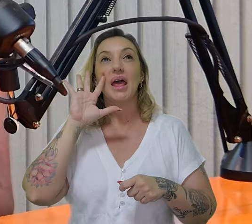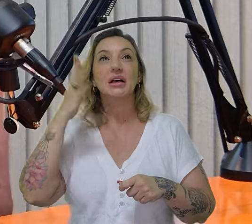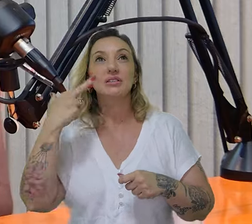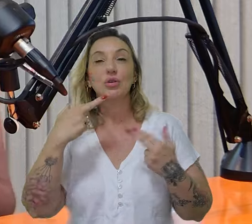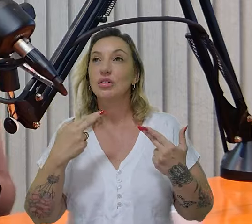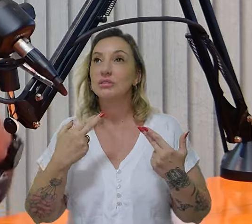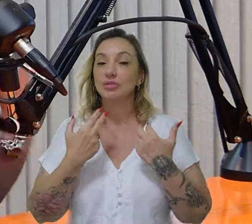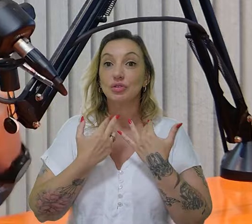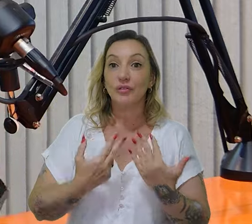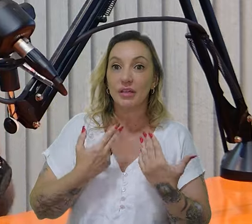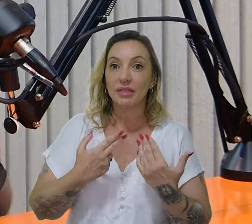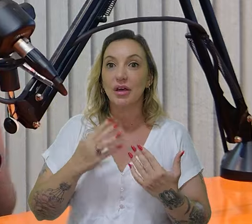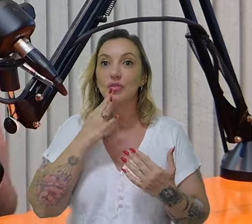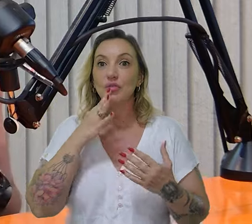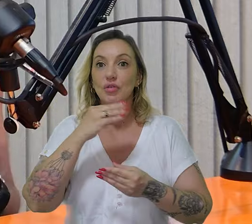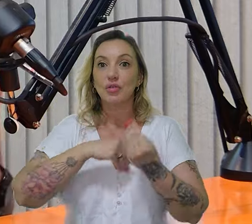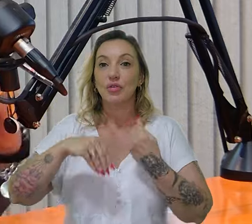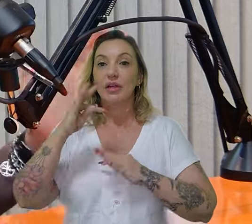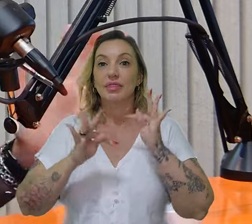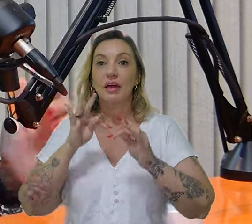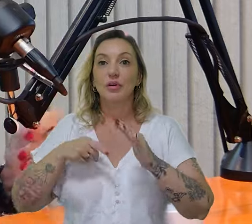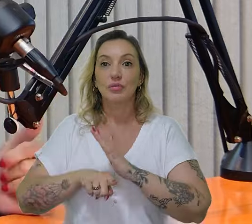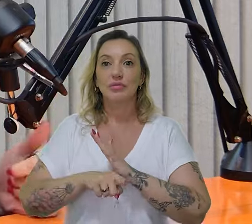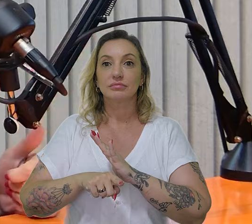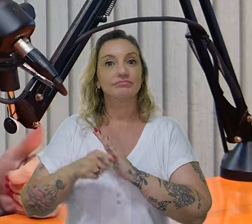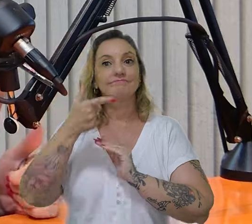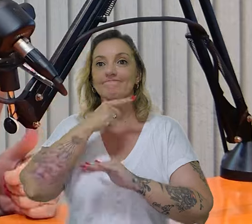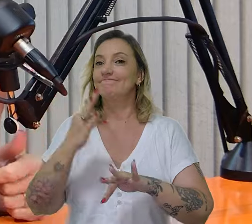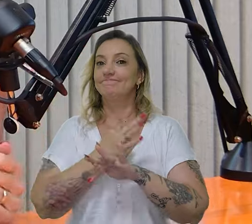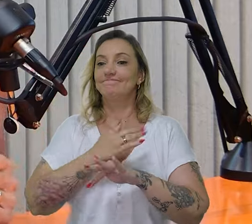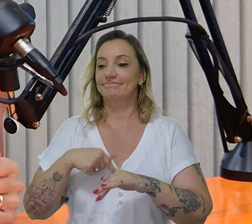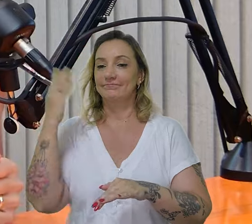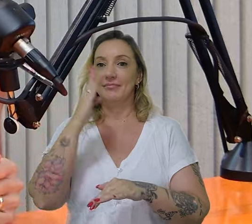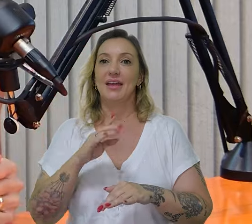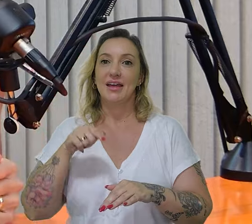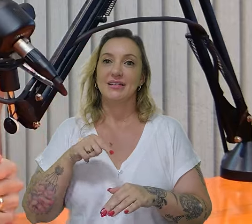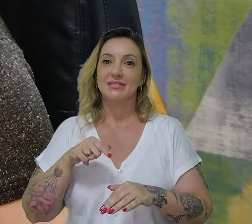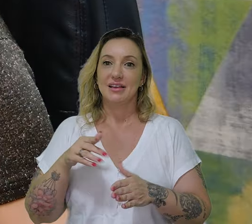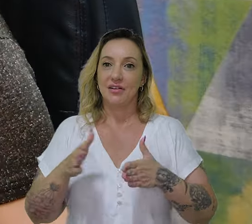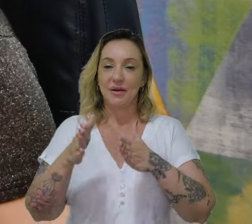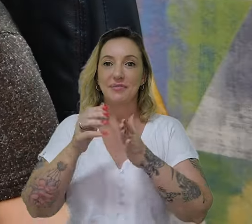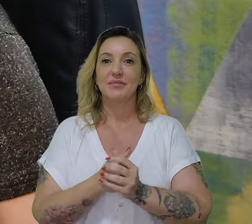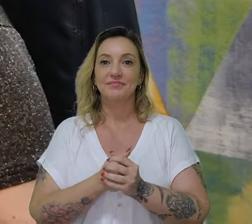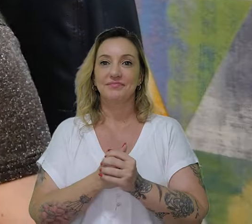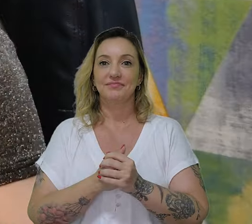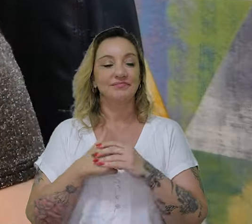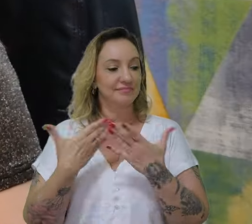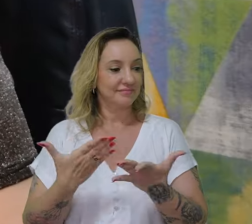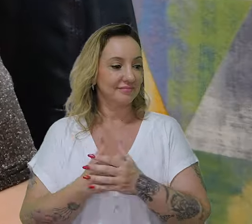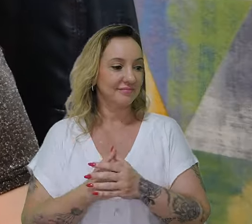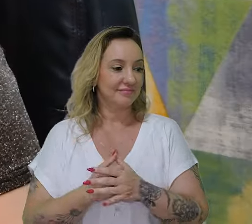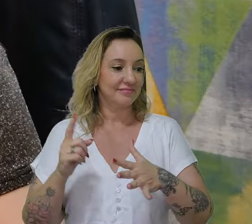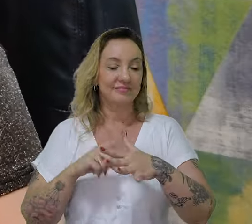inusitadas com o conhecimento técnico profundo ninguém segura a gente eu acho que esse é o caminho ai amei Caral deixa